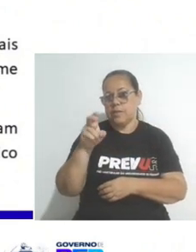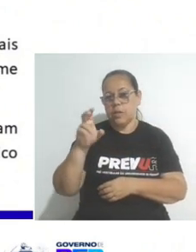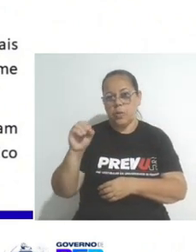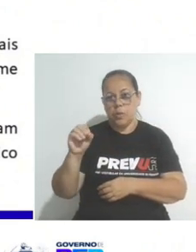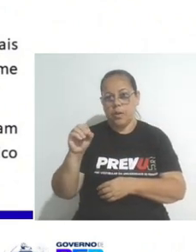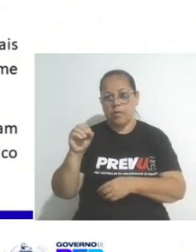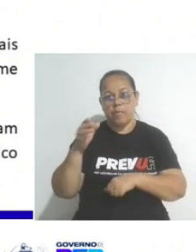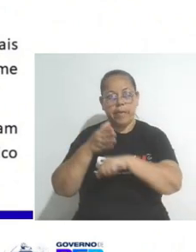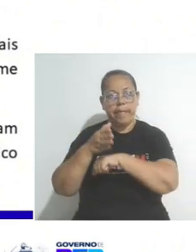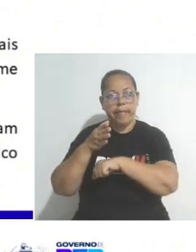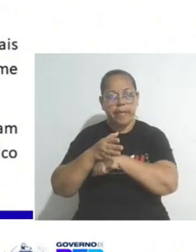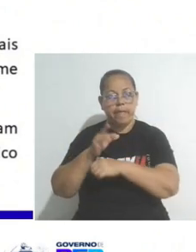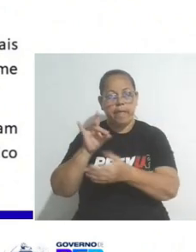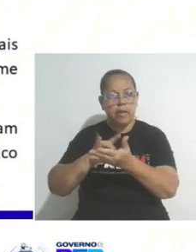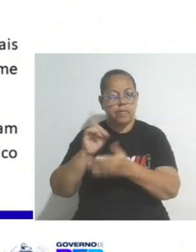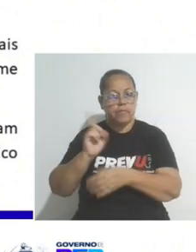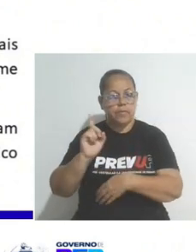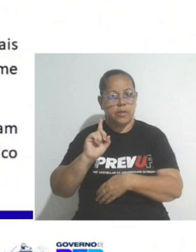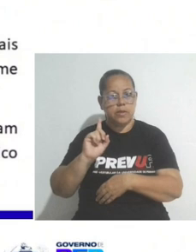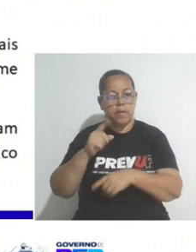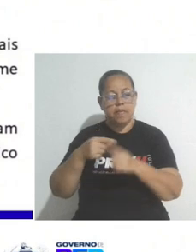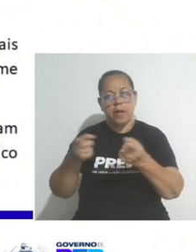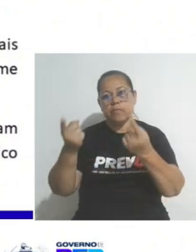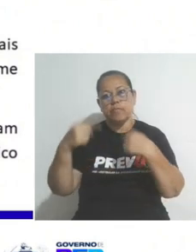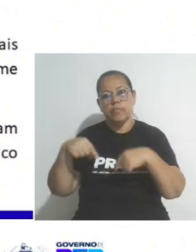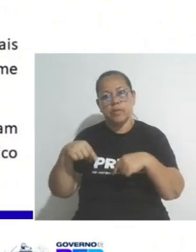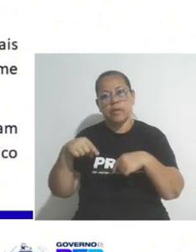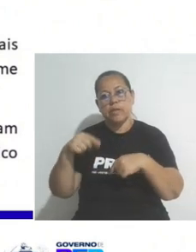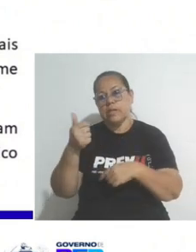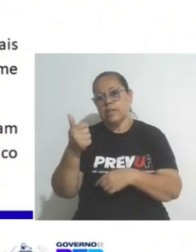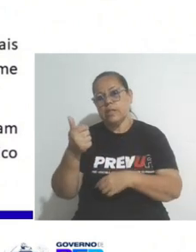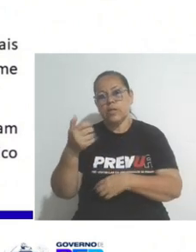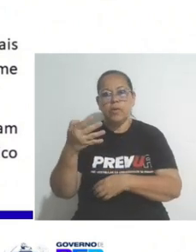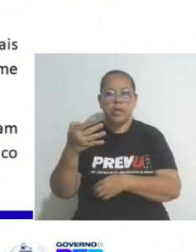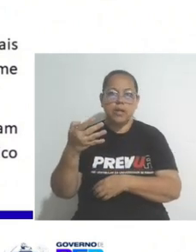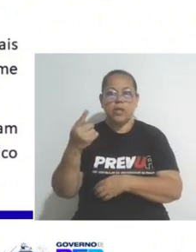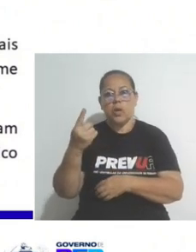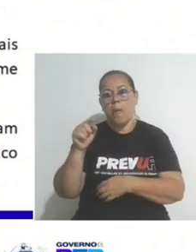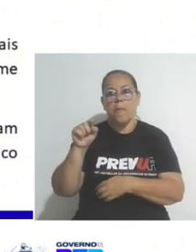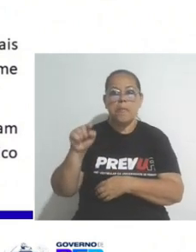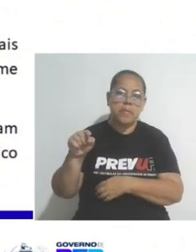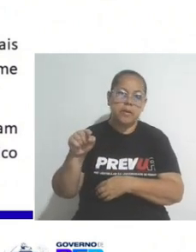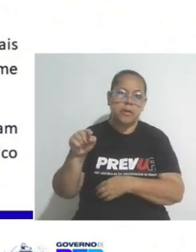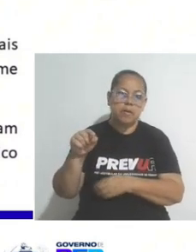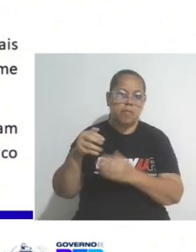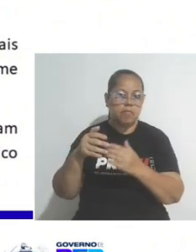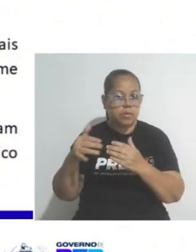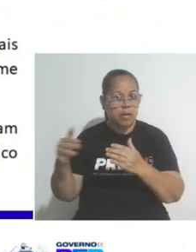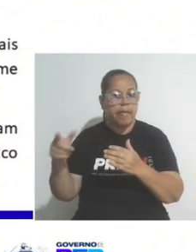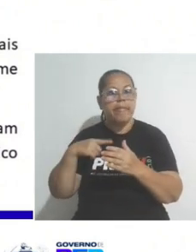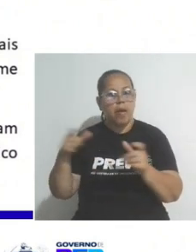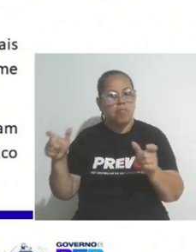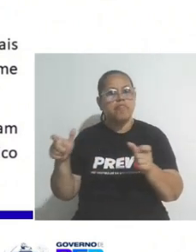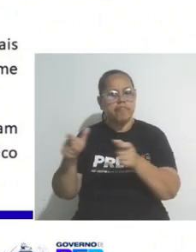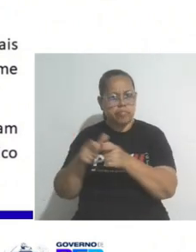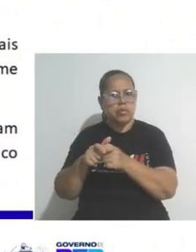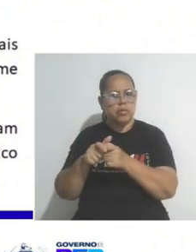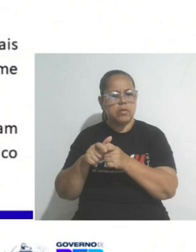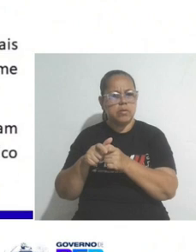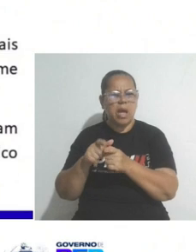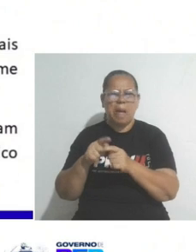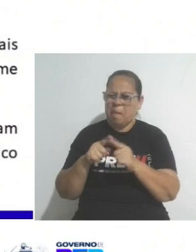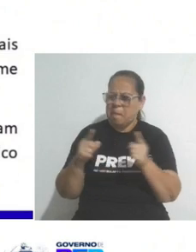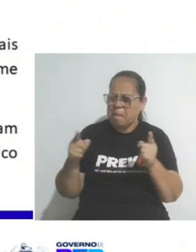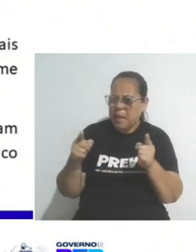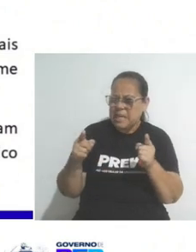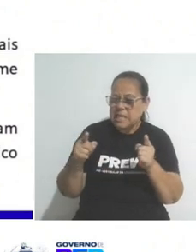2017 e em 2019 nós só temos 141.846 então há uma queda mas será que é